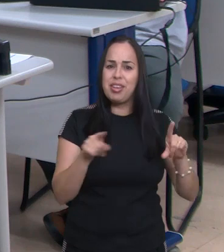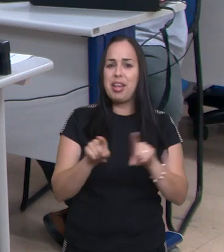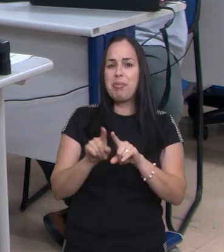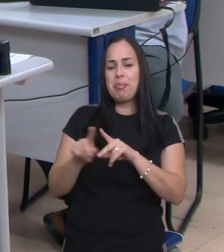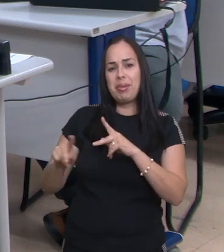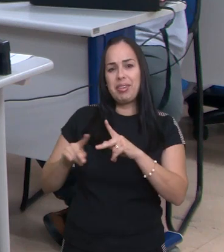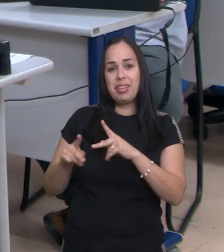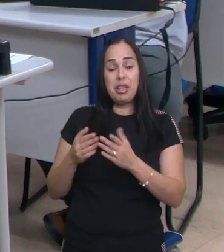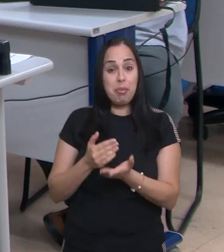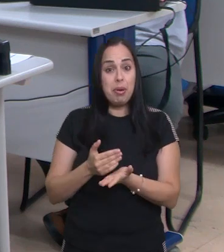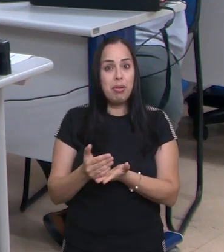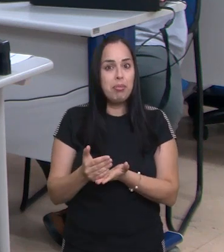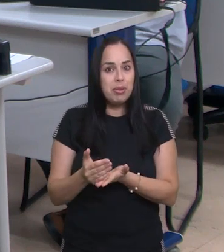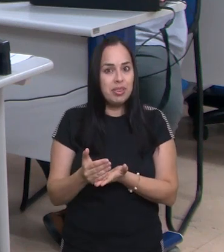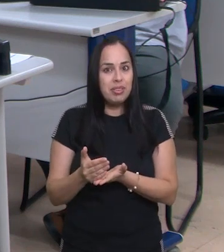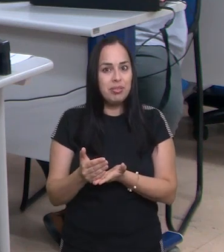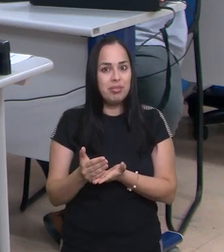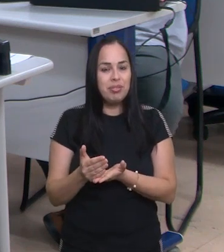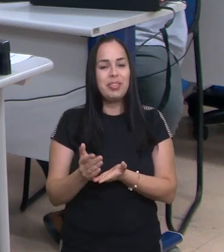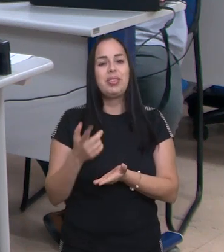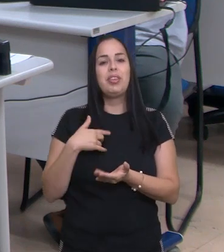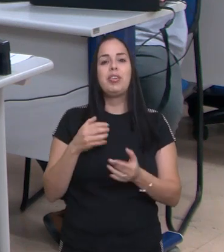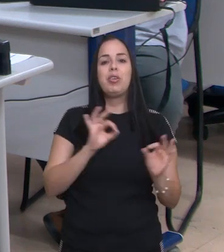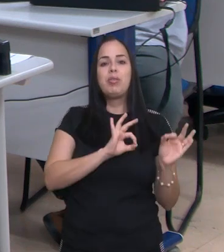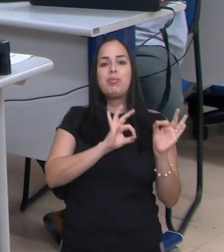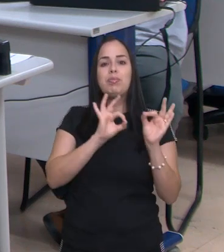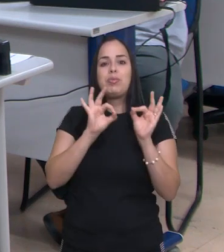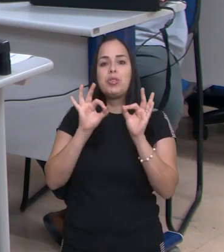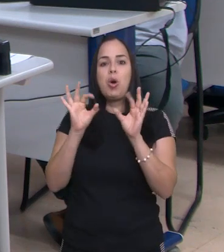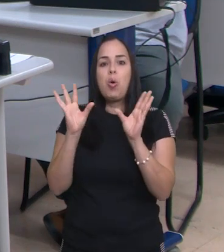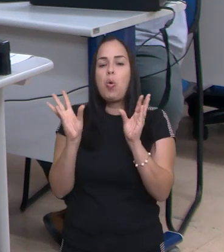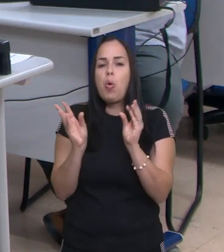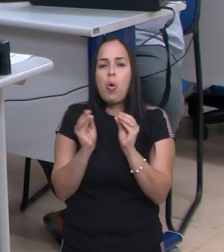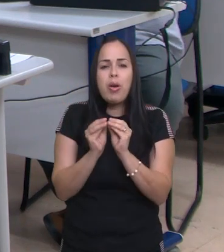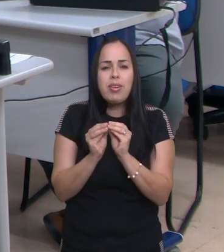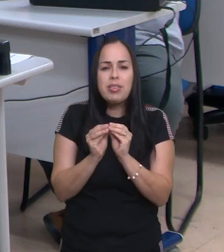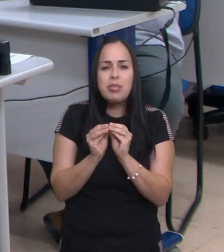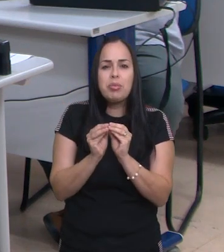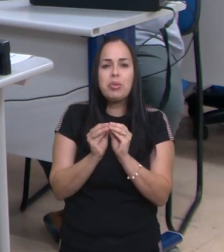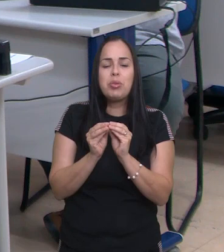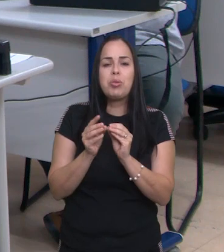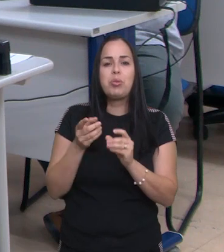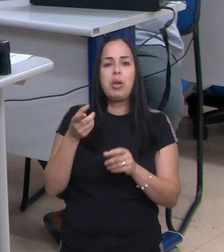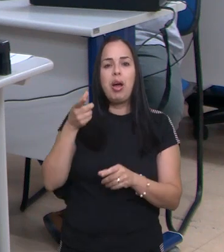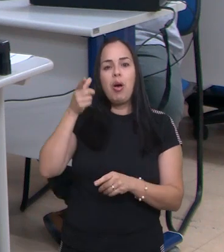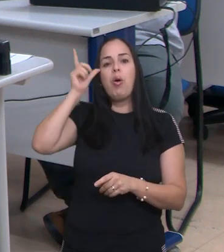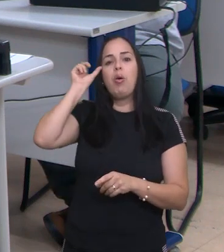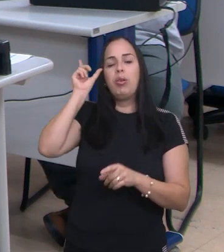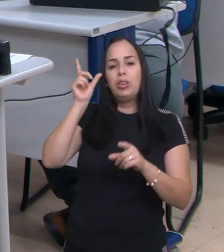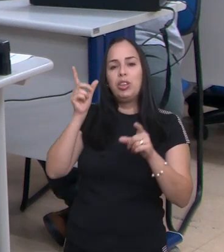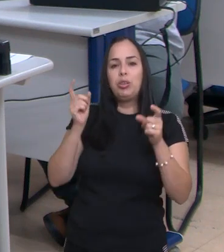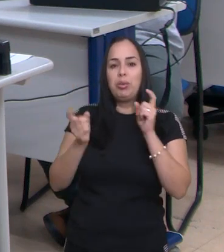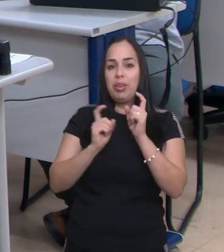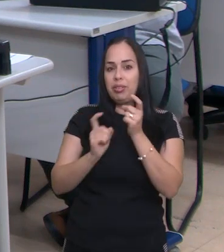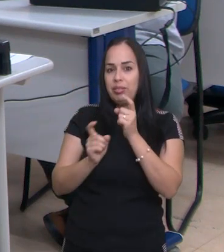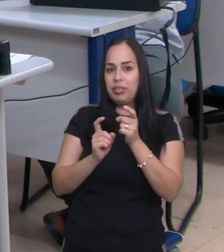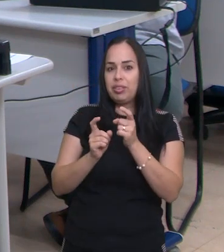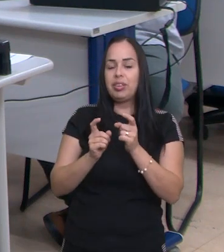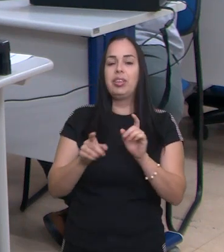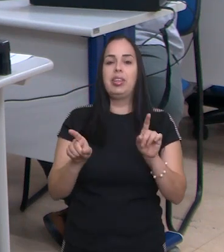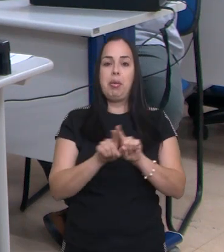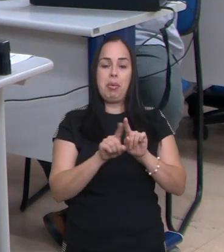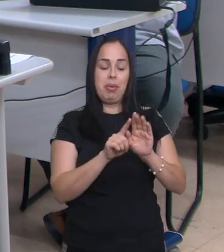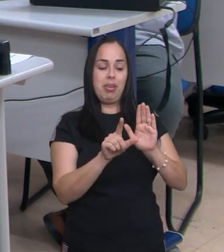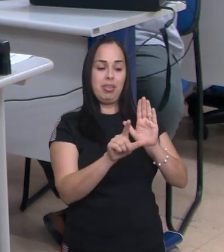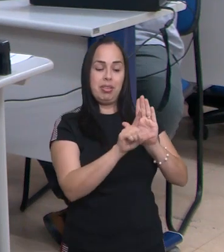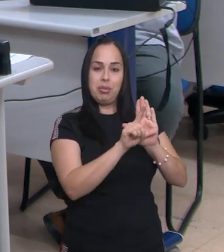cidade. E para abrir o jornal desta quarta, a gente confere o resumo que preparamos com os destaques da última sessão, que contou com a apreciação